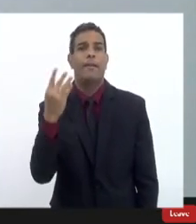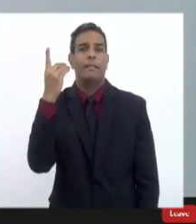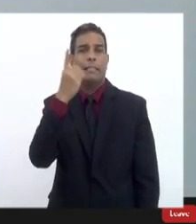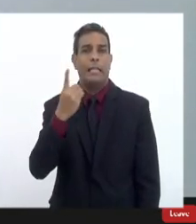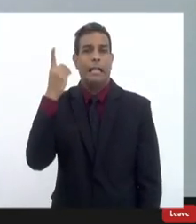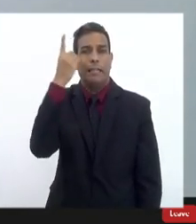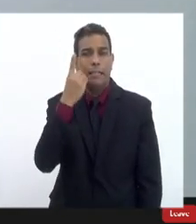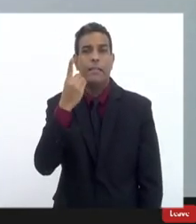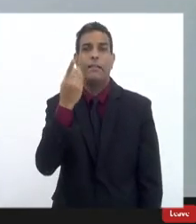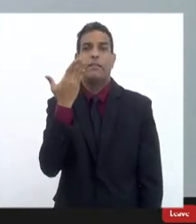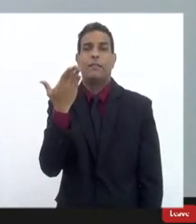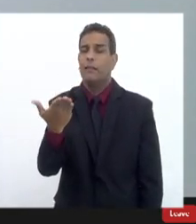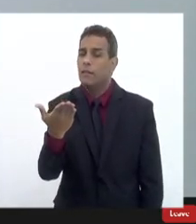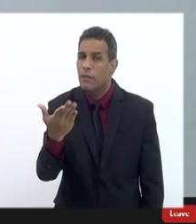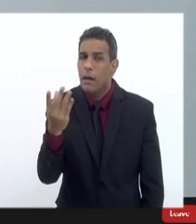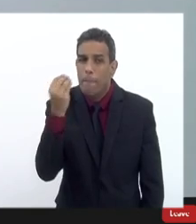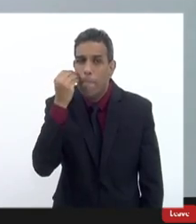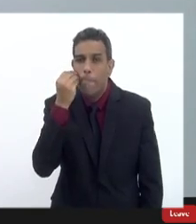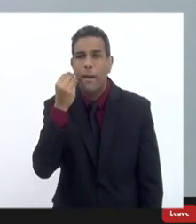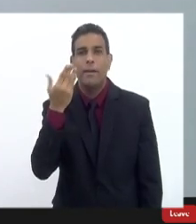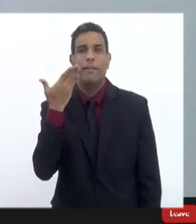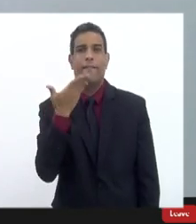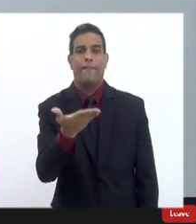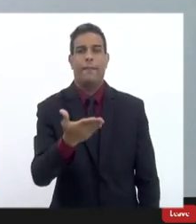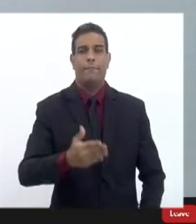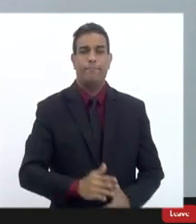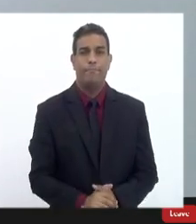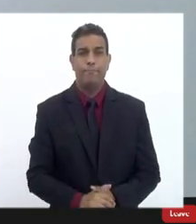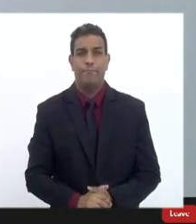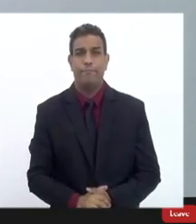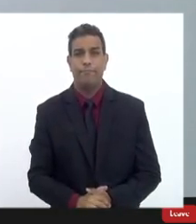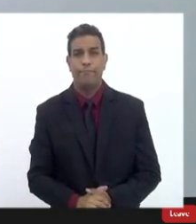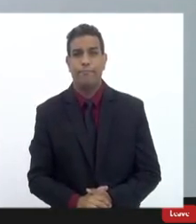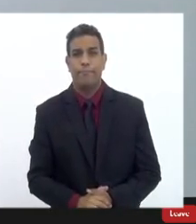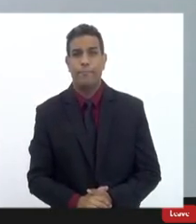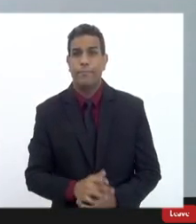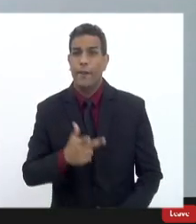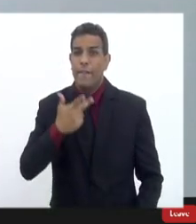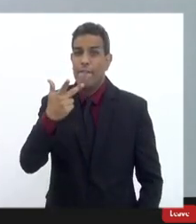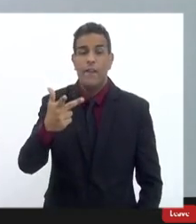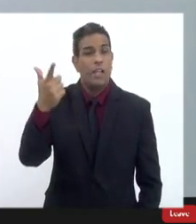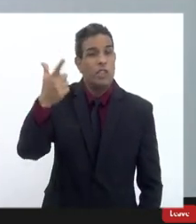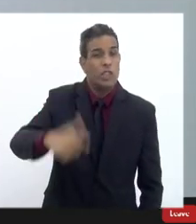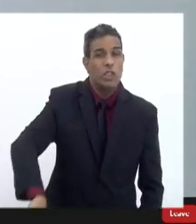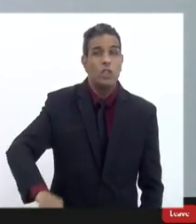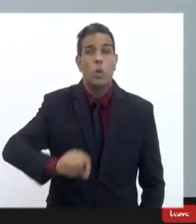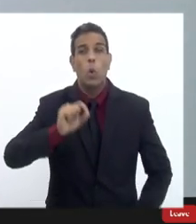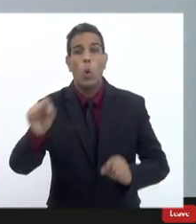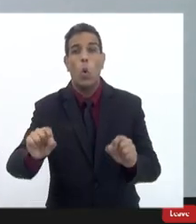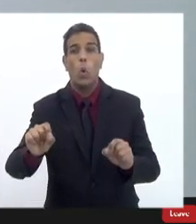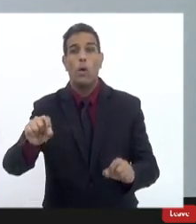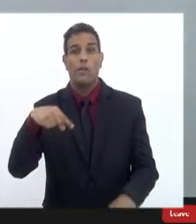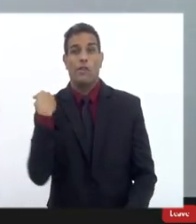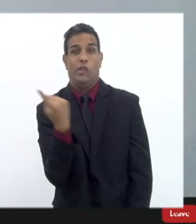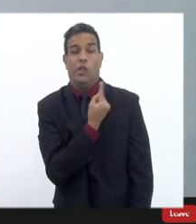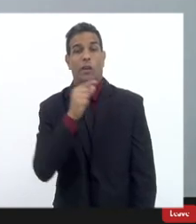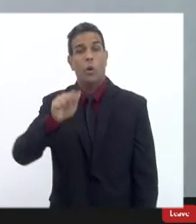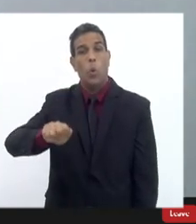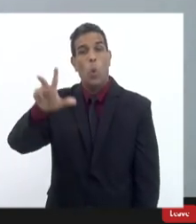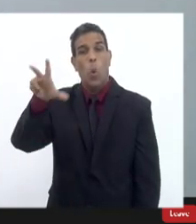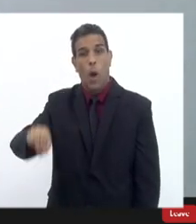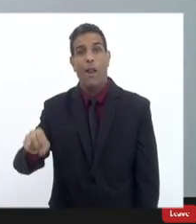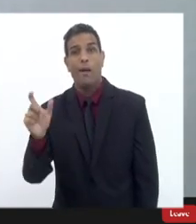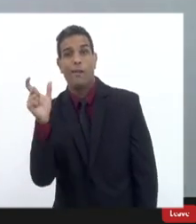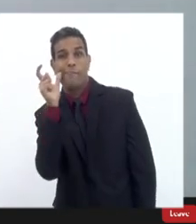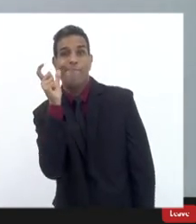secretário Alexandre Valle que dê uma atenção a isso. Para finalizar, também volto a reiterar que o maior interesse dos estudantes, né, é, de fato, o